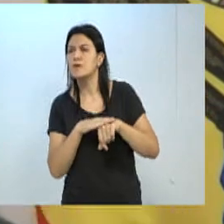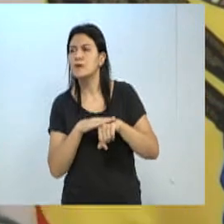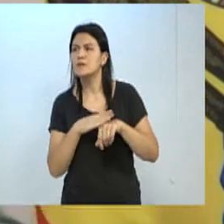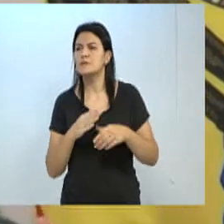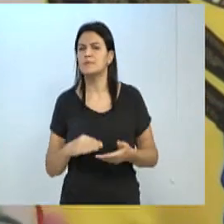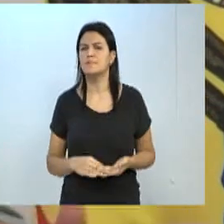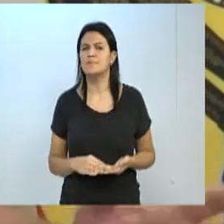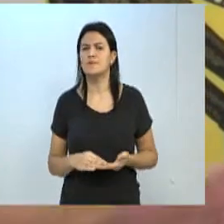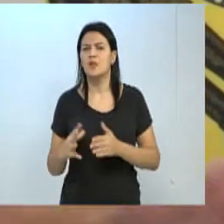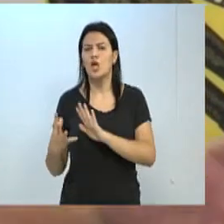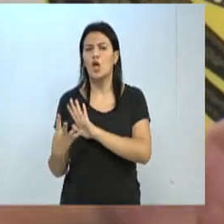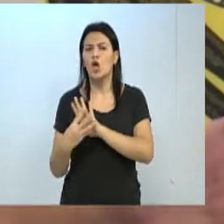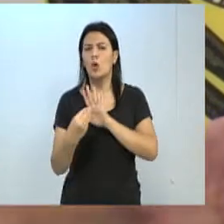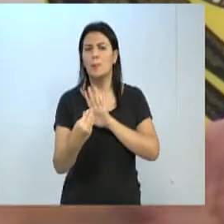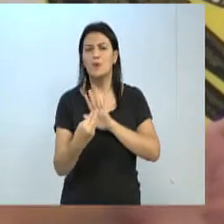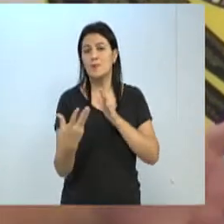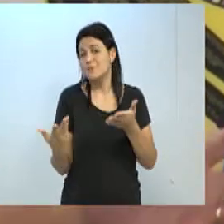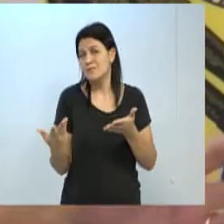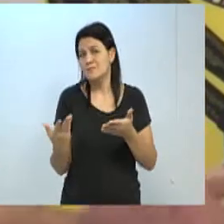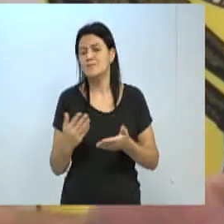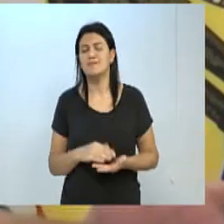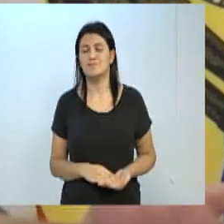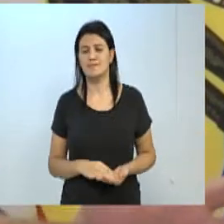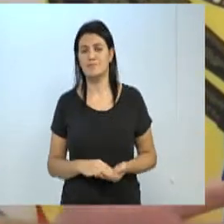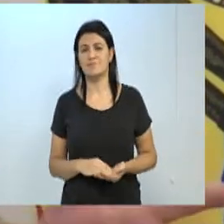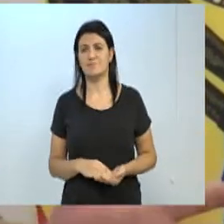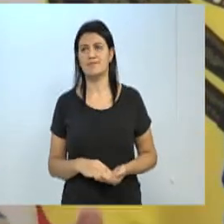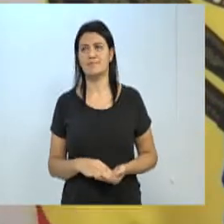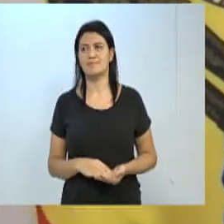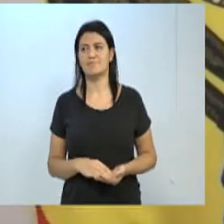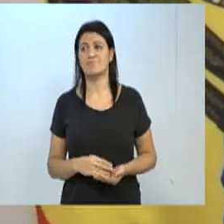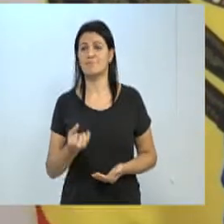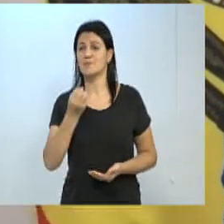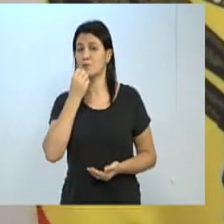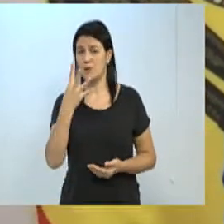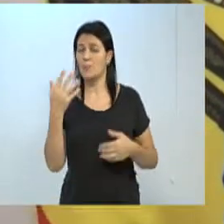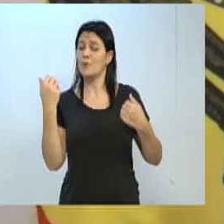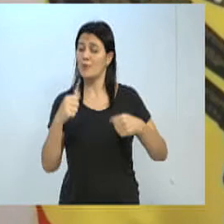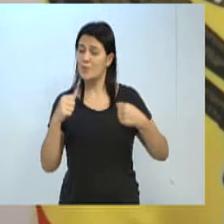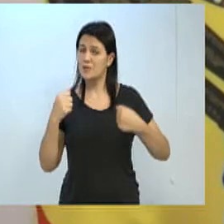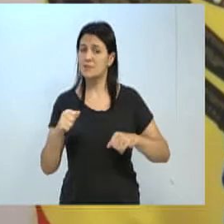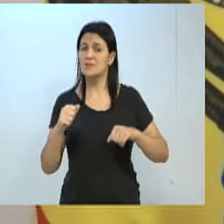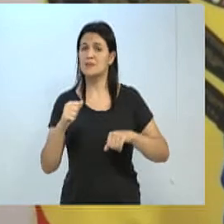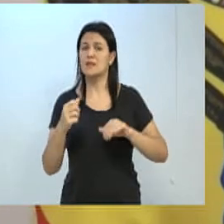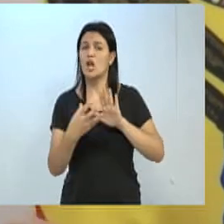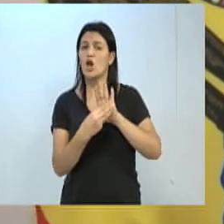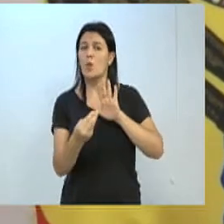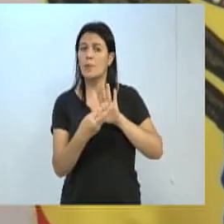contra o V. Copiou. Está aí, ó. O que é bom tem que ser